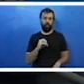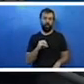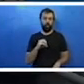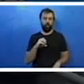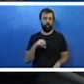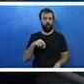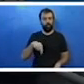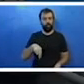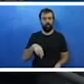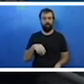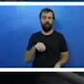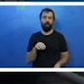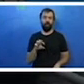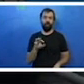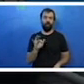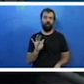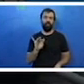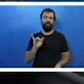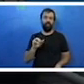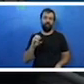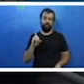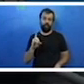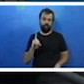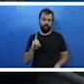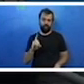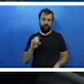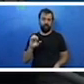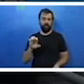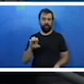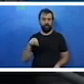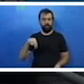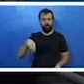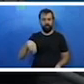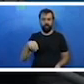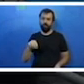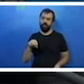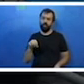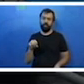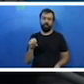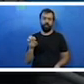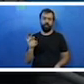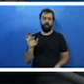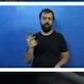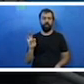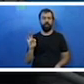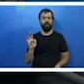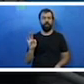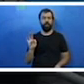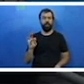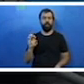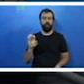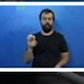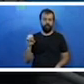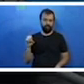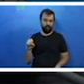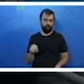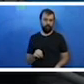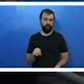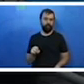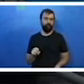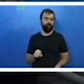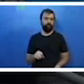aquilo abusivo. Oh, peraí, que monte de imposto é esse? Né? E aí começou